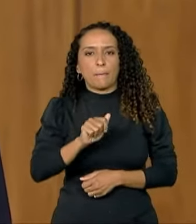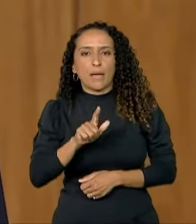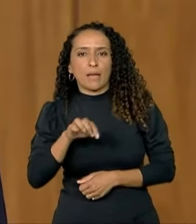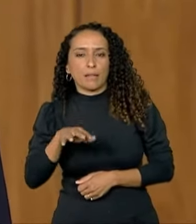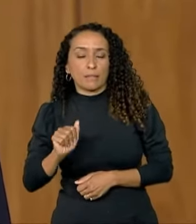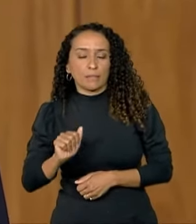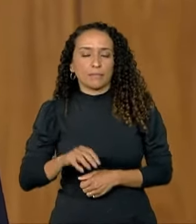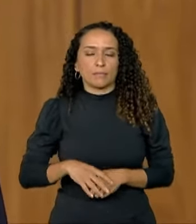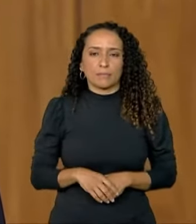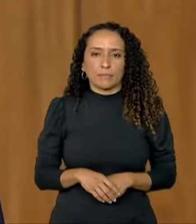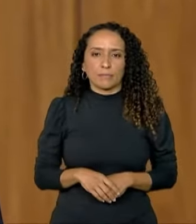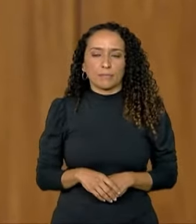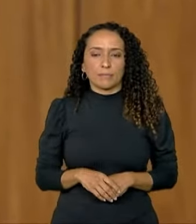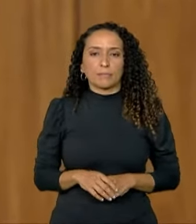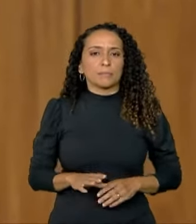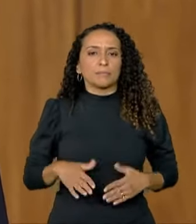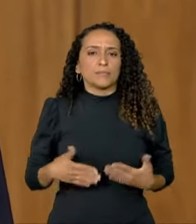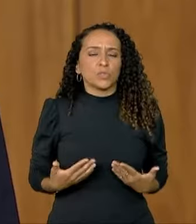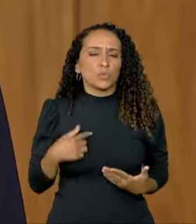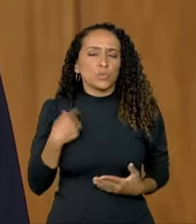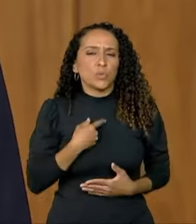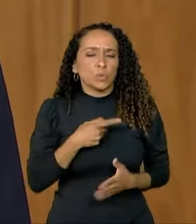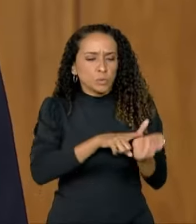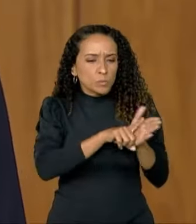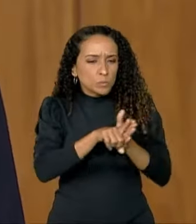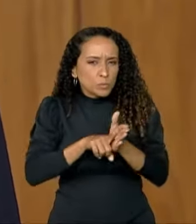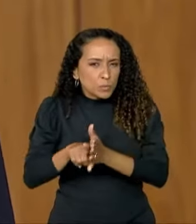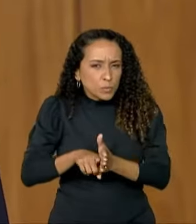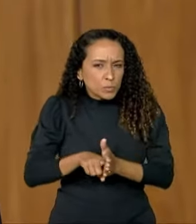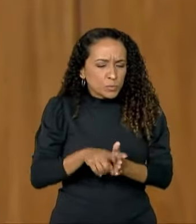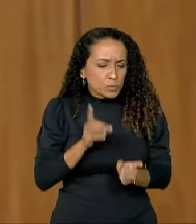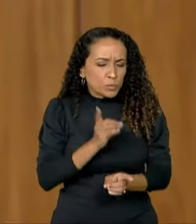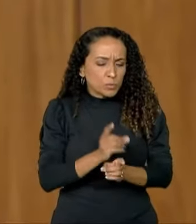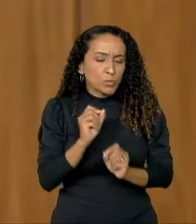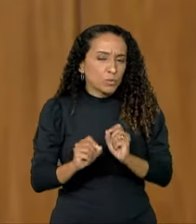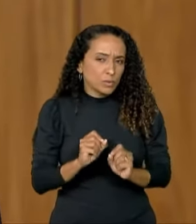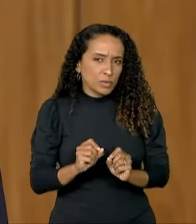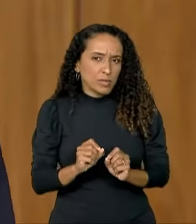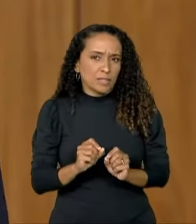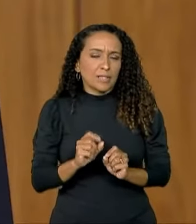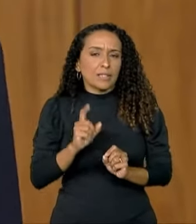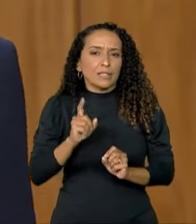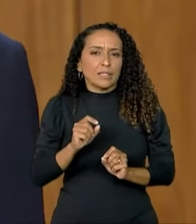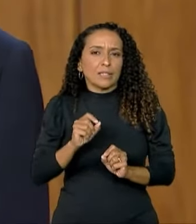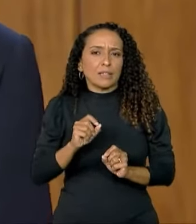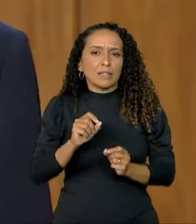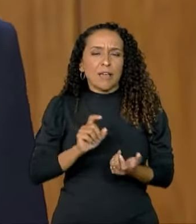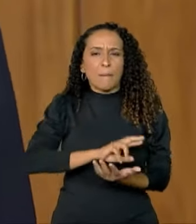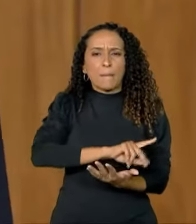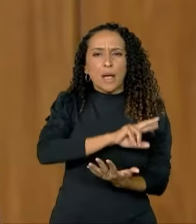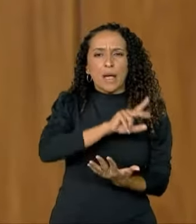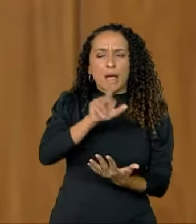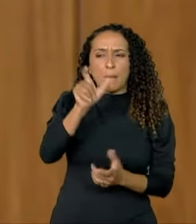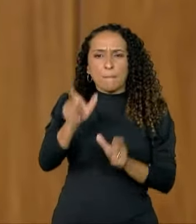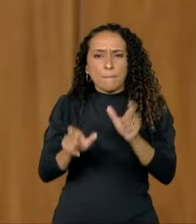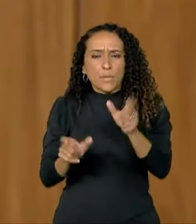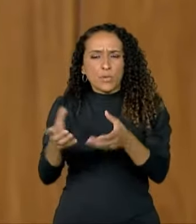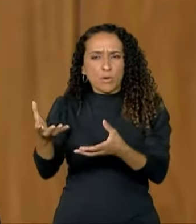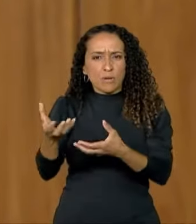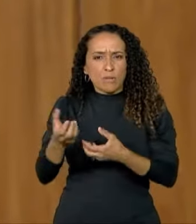O que nós examinamos e constatamos é que o universo de pessoas